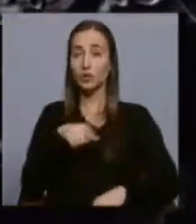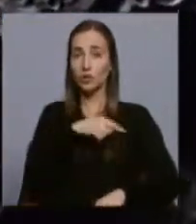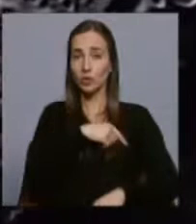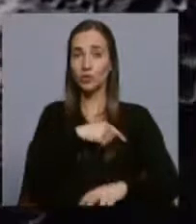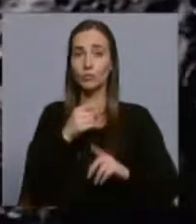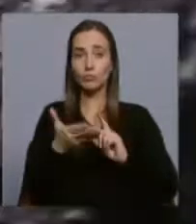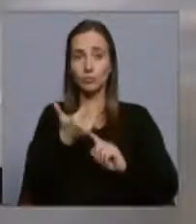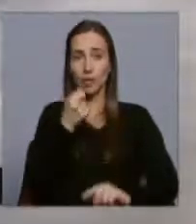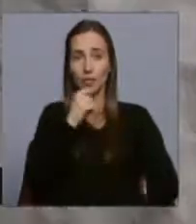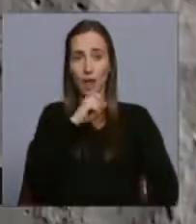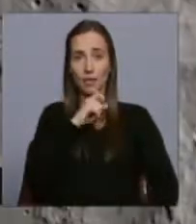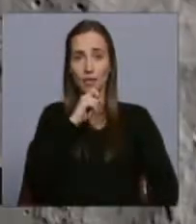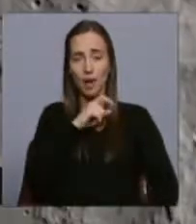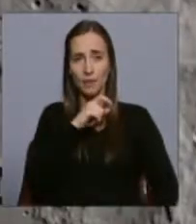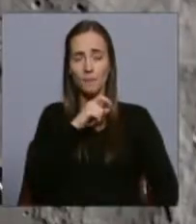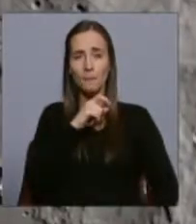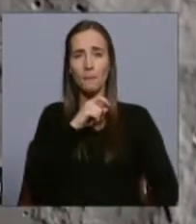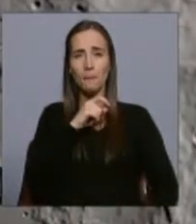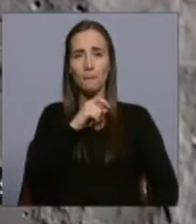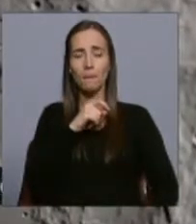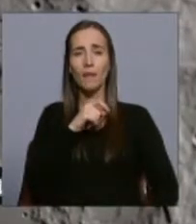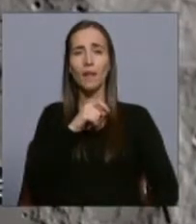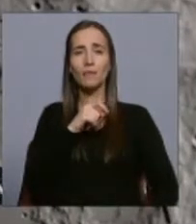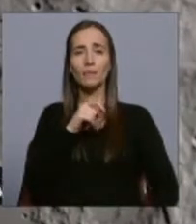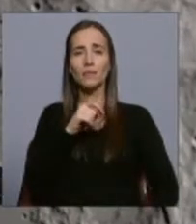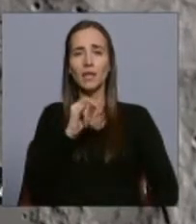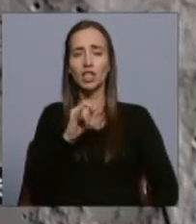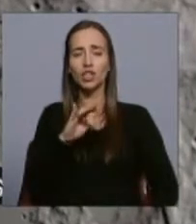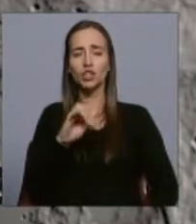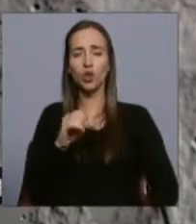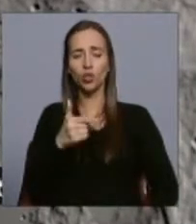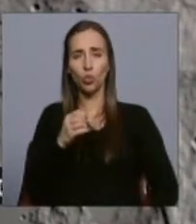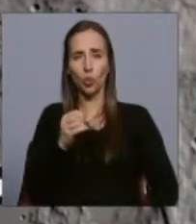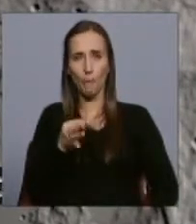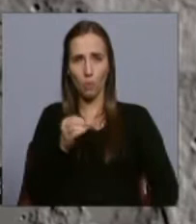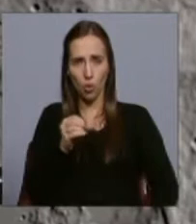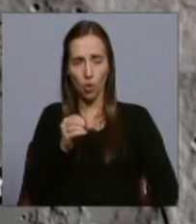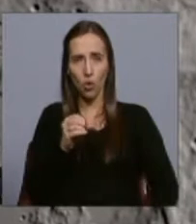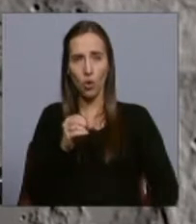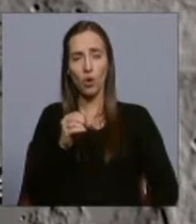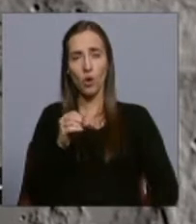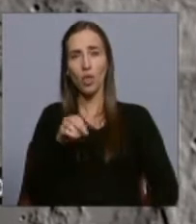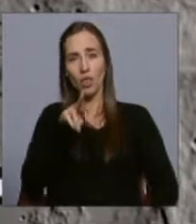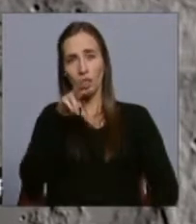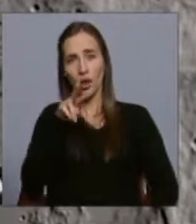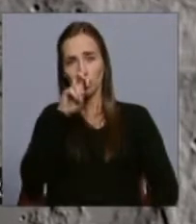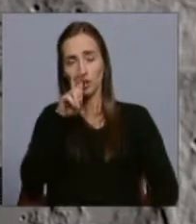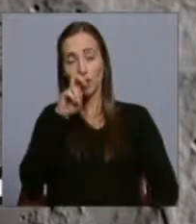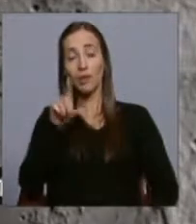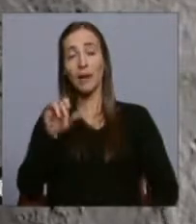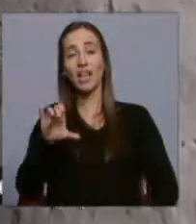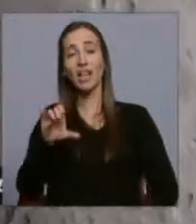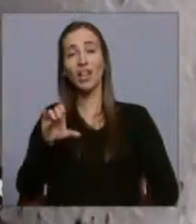encontrar isótopos de oxigênio, mas também íons de hidrogênio, precisamente na altura da lua